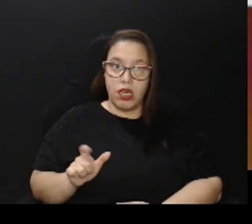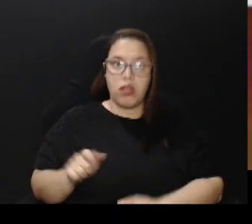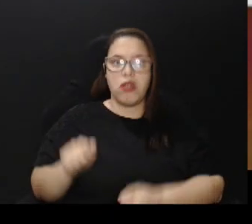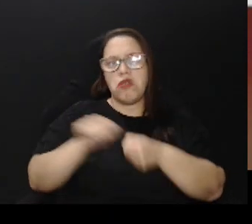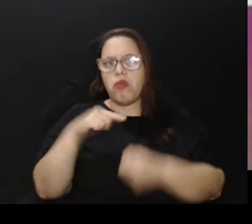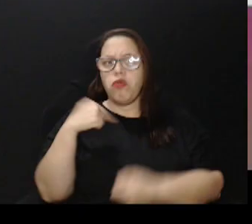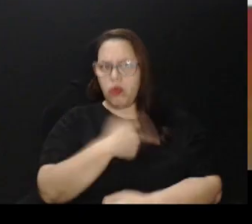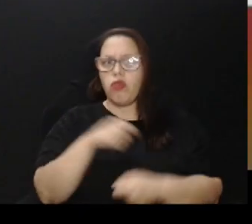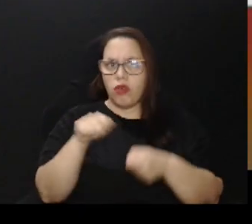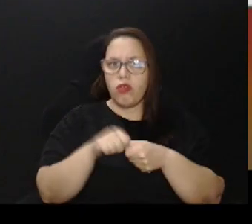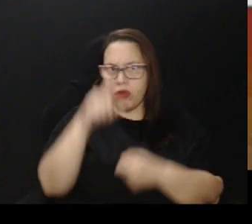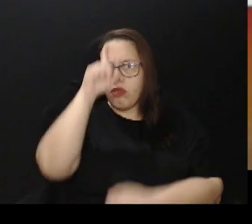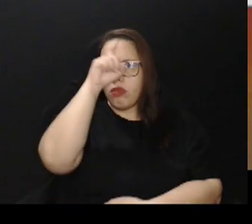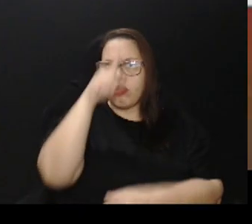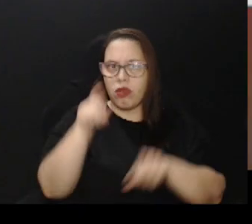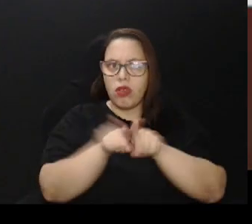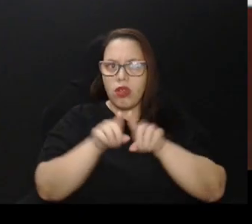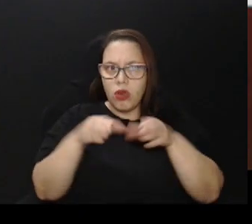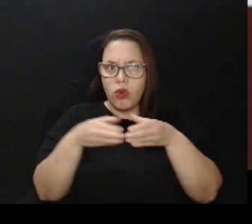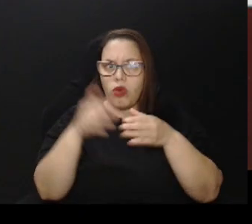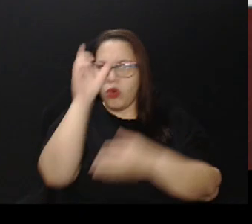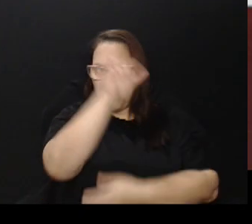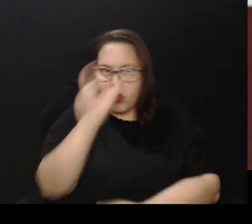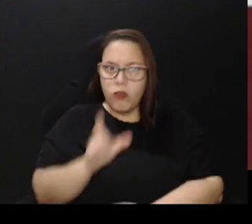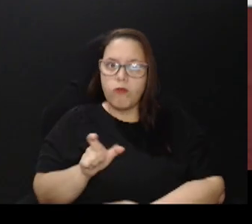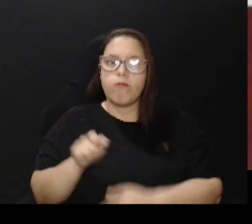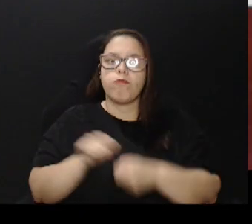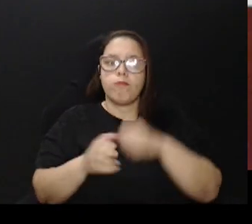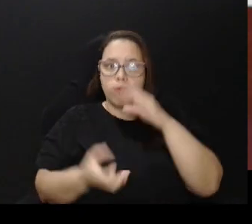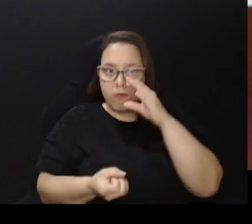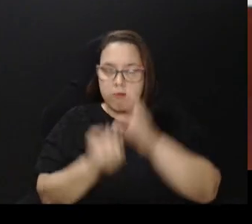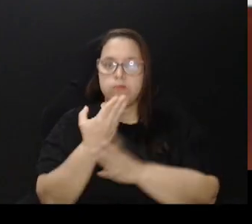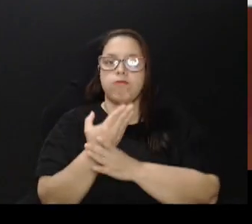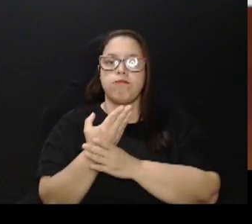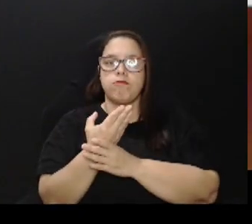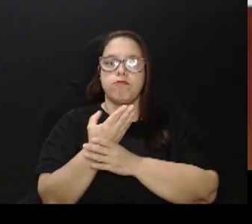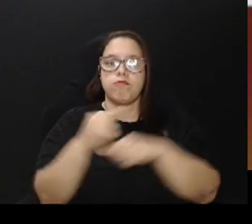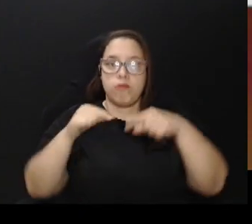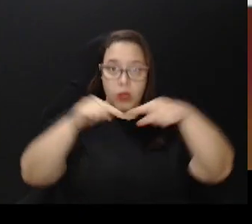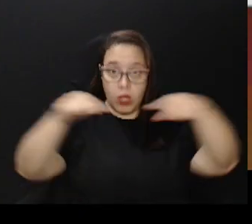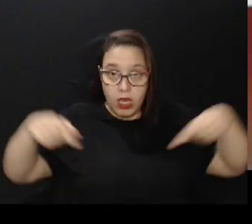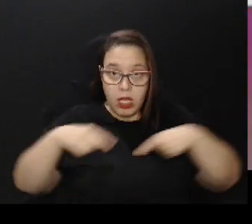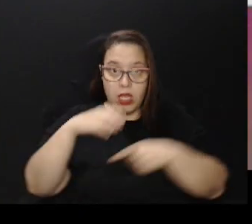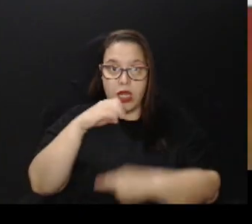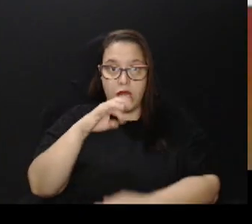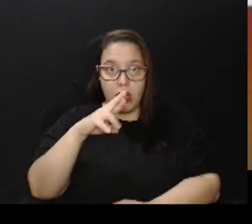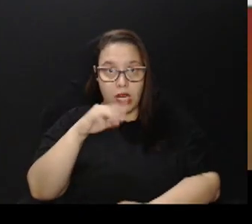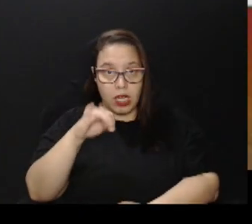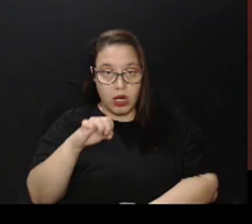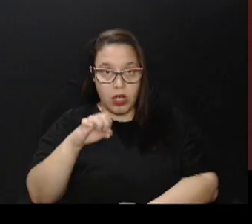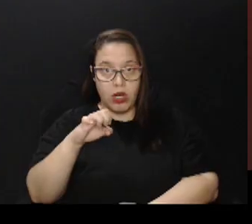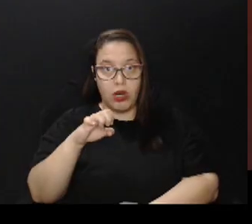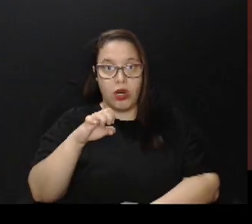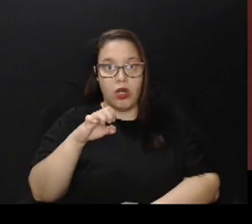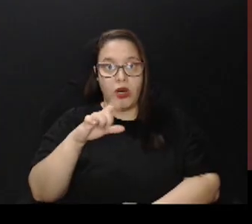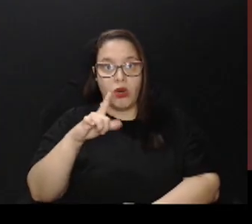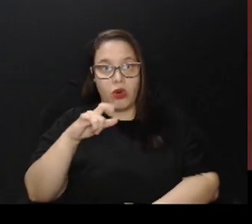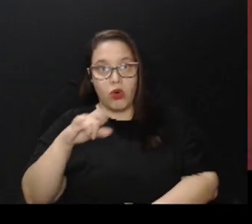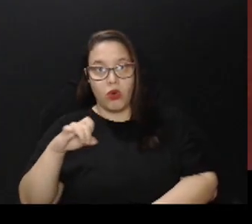o grupo italiano também. Aí foi criado o Círculo Italiano Unite, que vem a ser a casa de saúde, né?